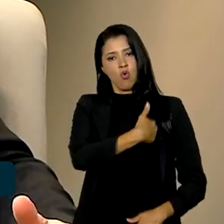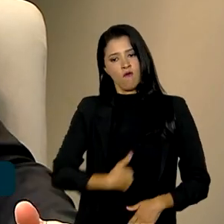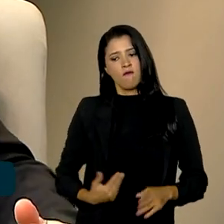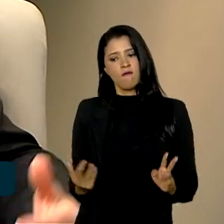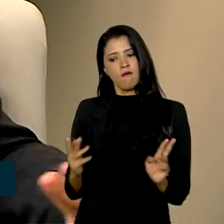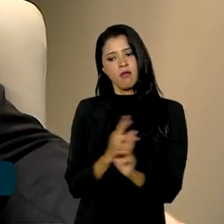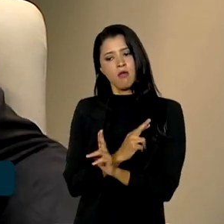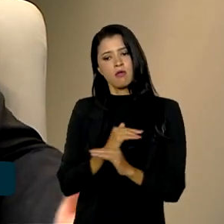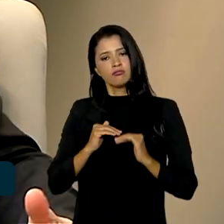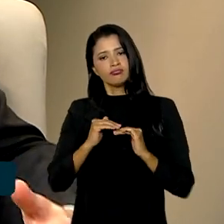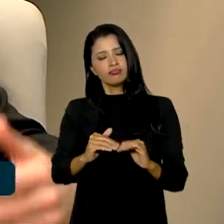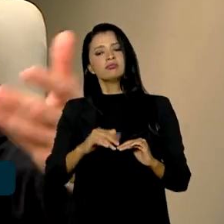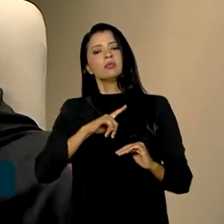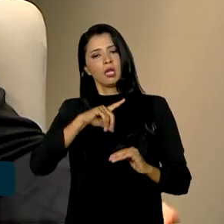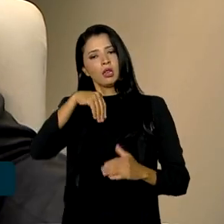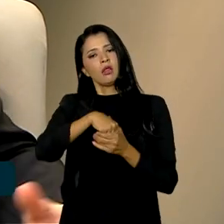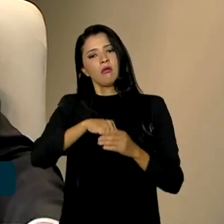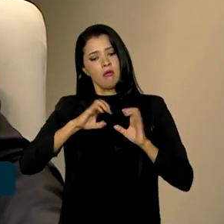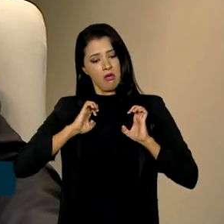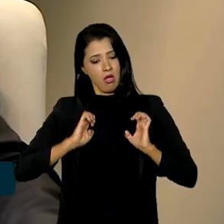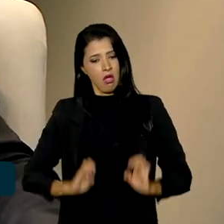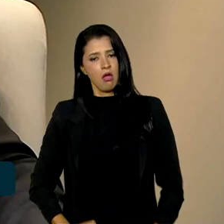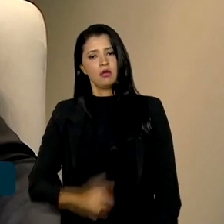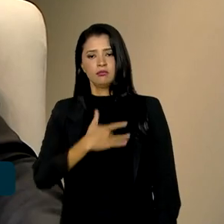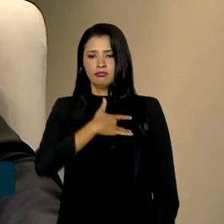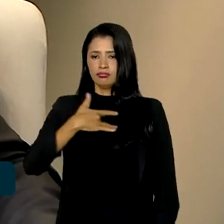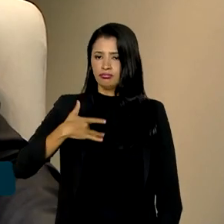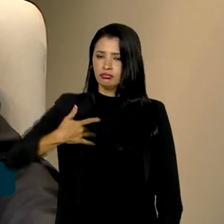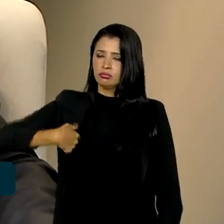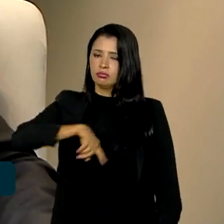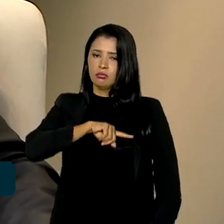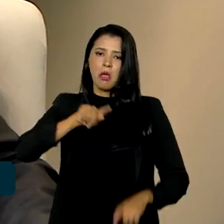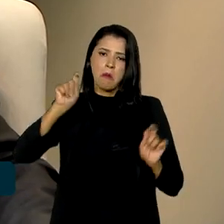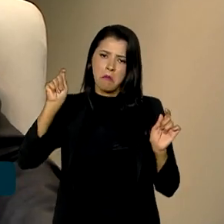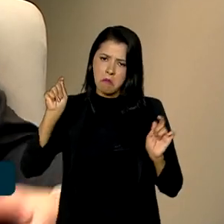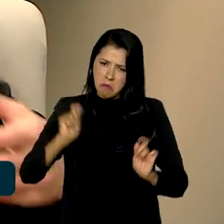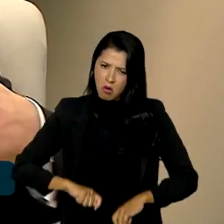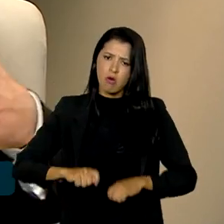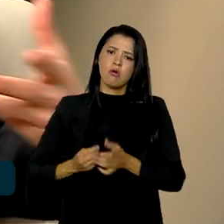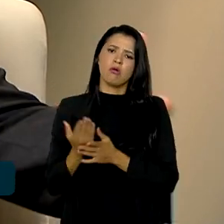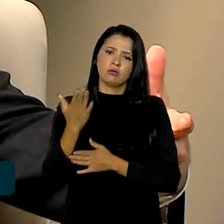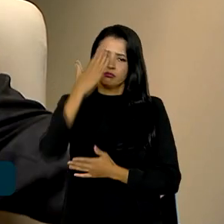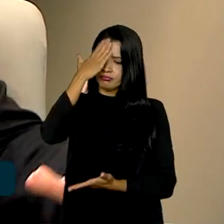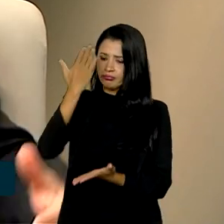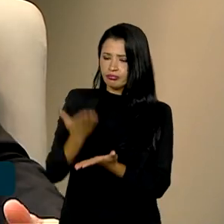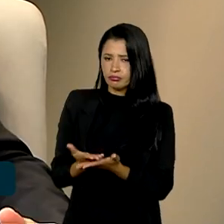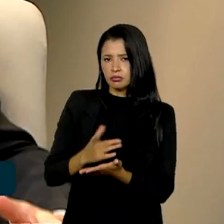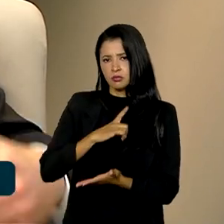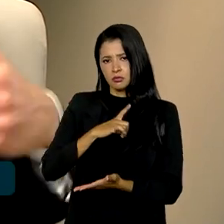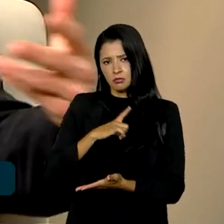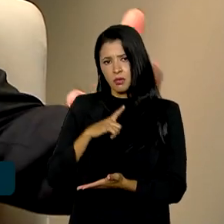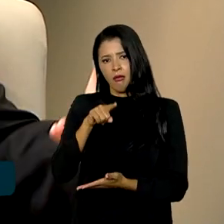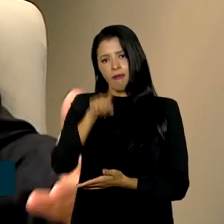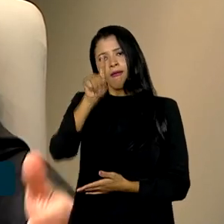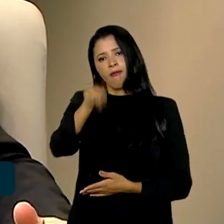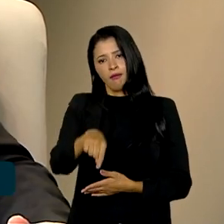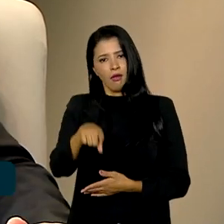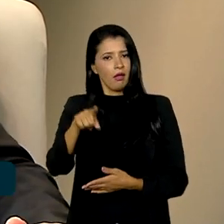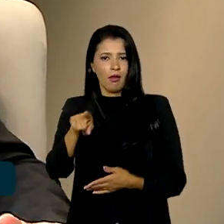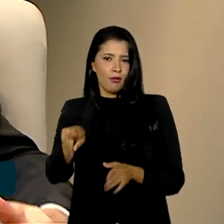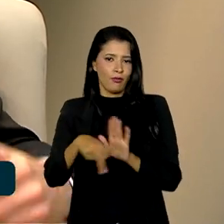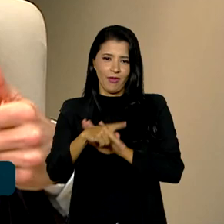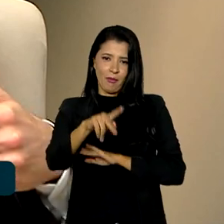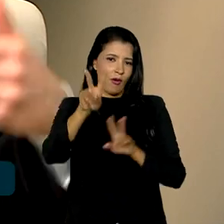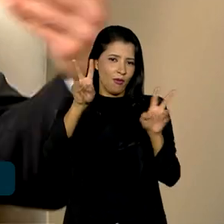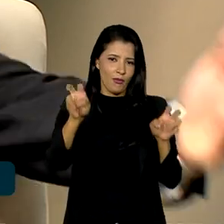de relacionamento ético, saudável, em que a gente possa estabelecer a confiança, né? Porque, no fundo, é disso que se trata,